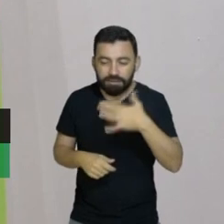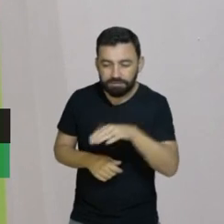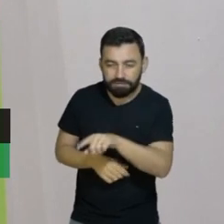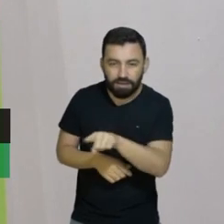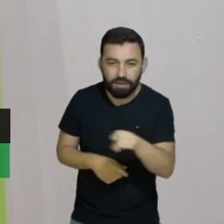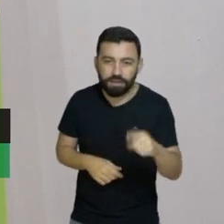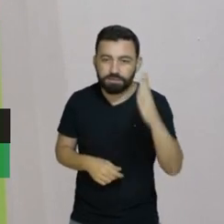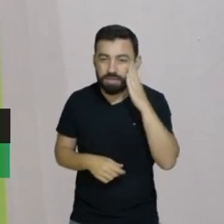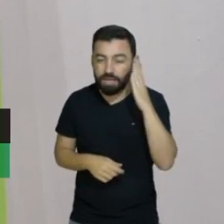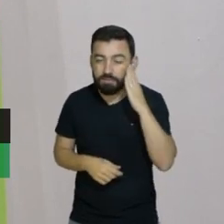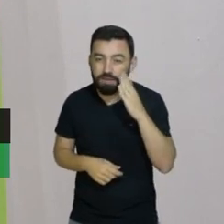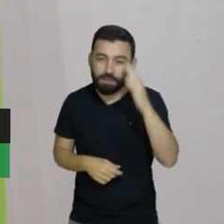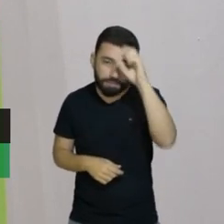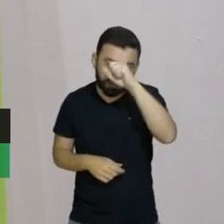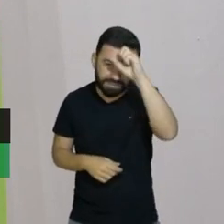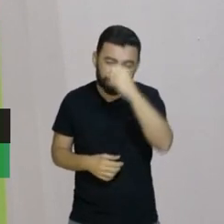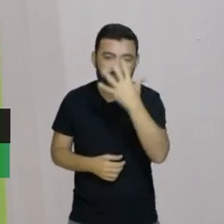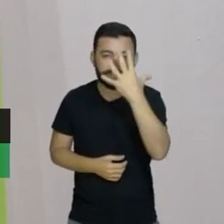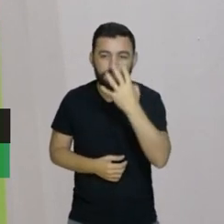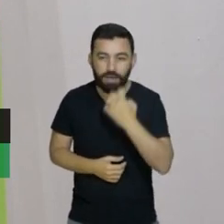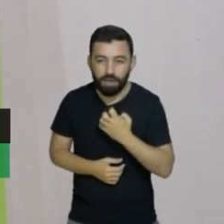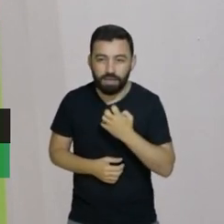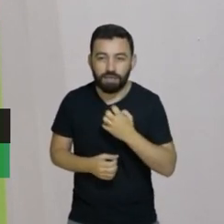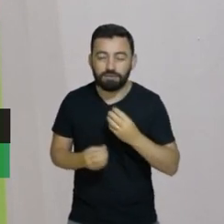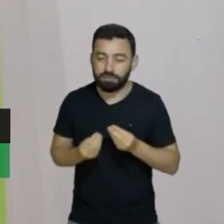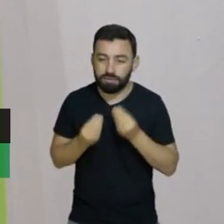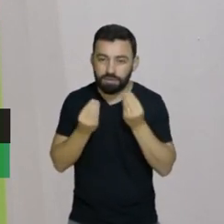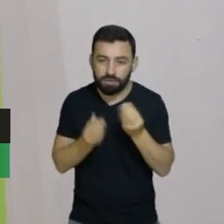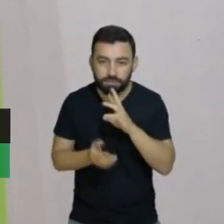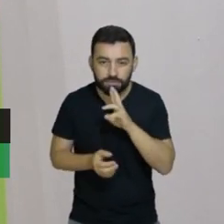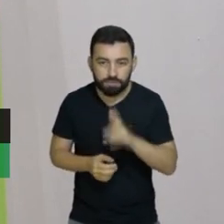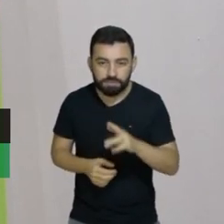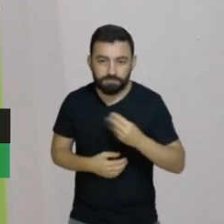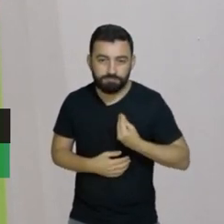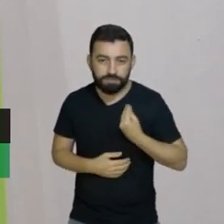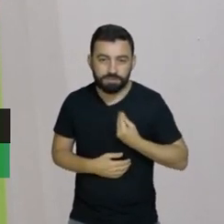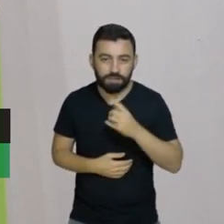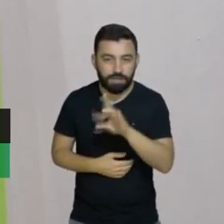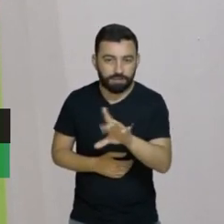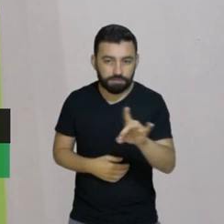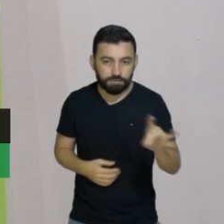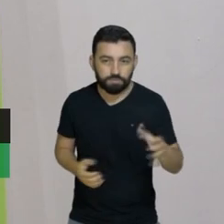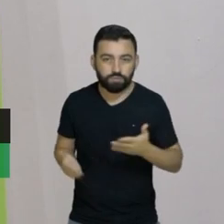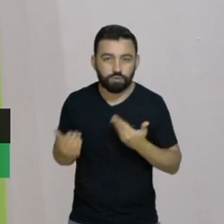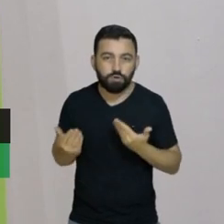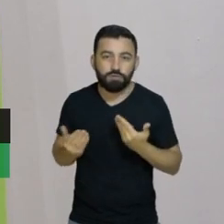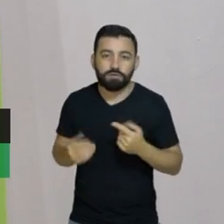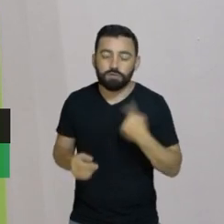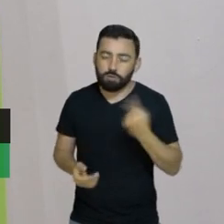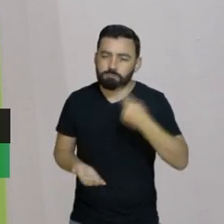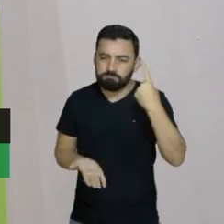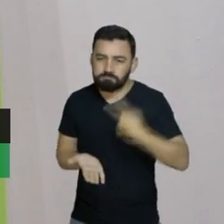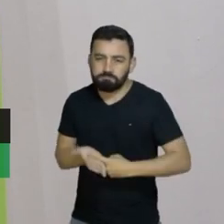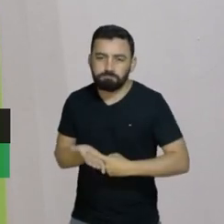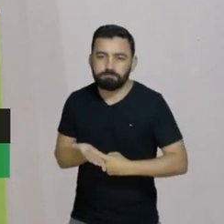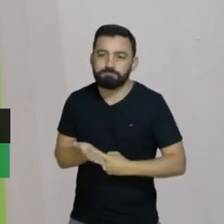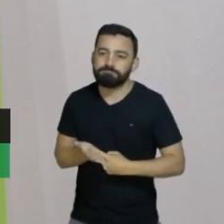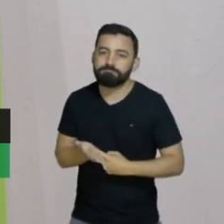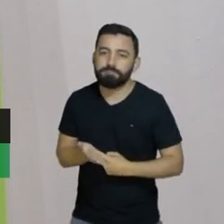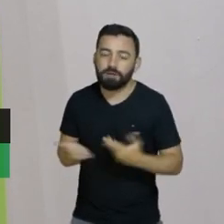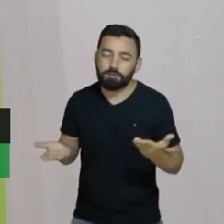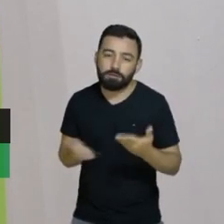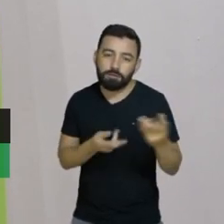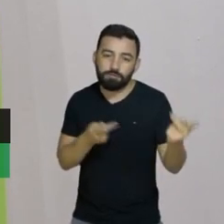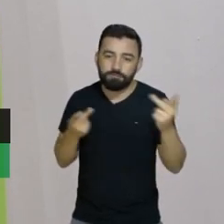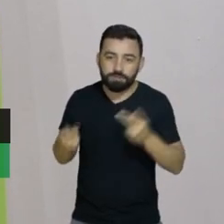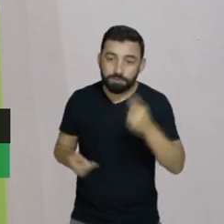numa educação séria que entregue depois resultado na vida de cada criança e de cada adolescente. Então esse é o nosso compromisso. Fica aqui o nosso convite para o